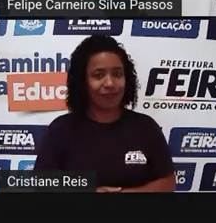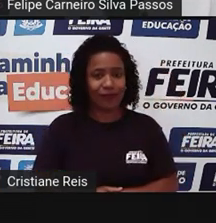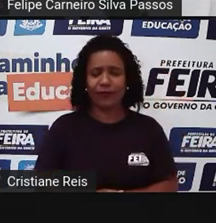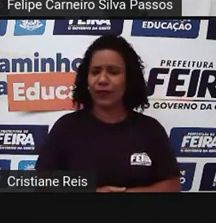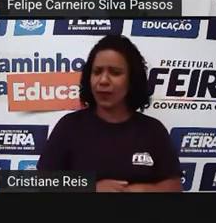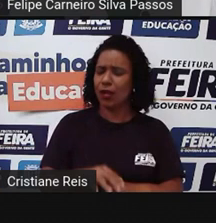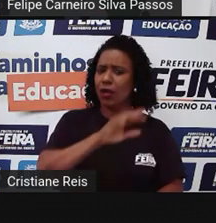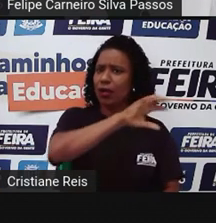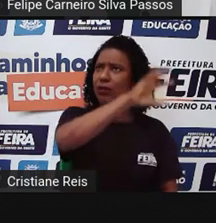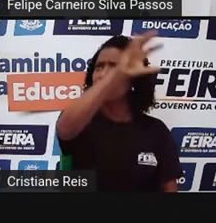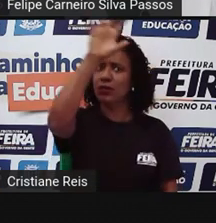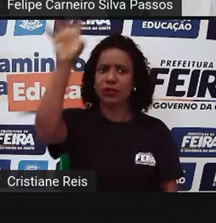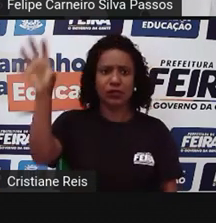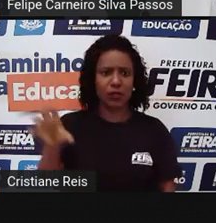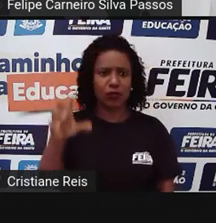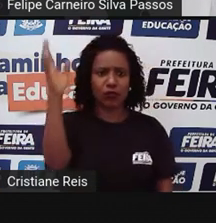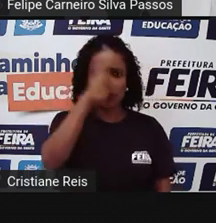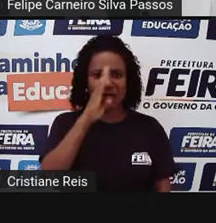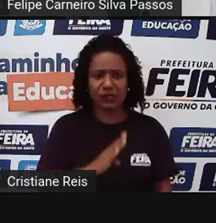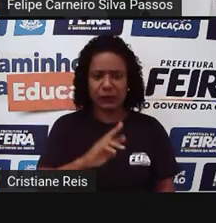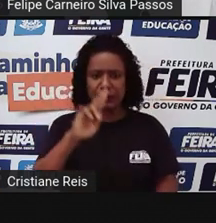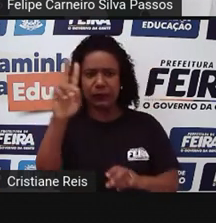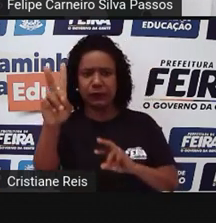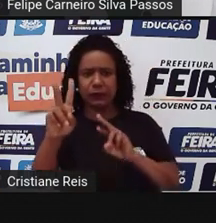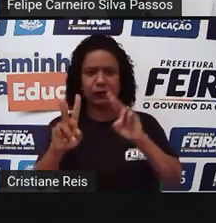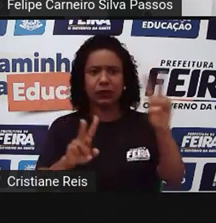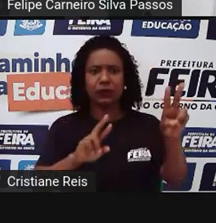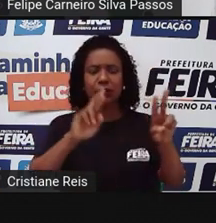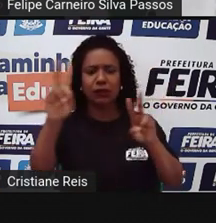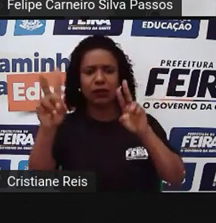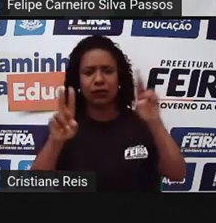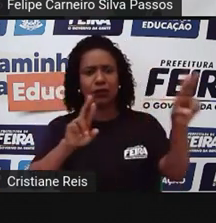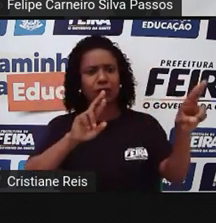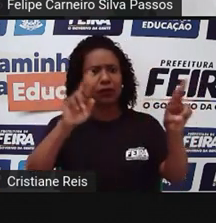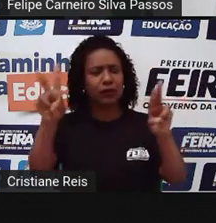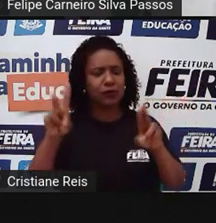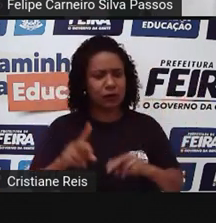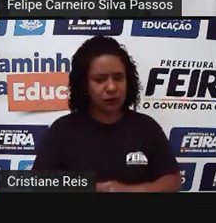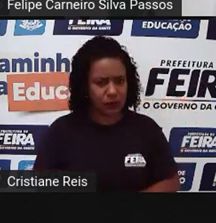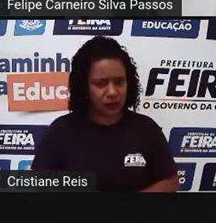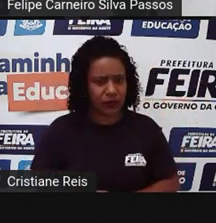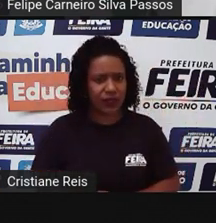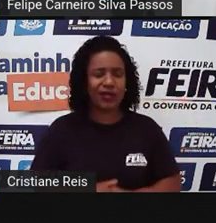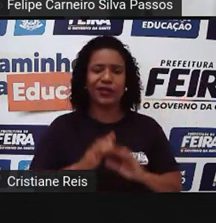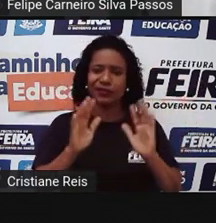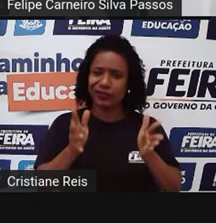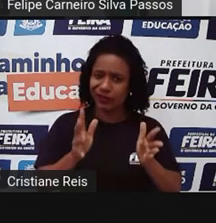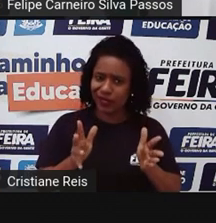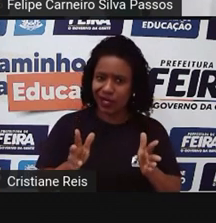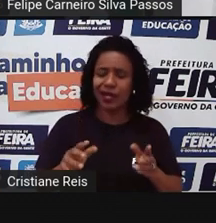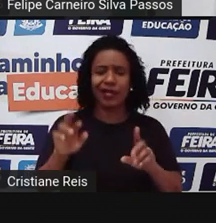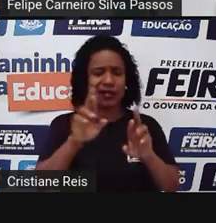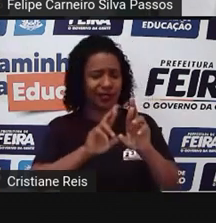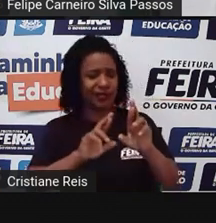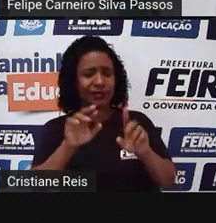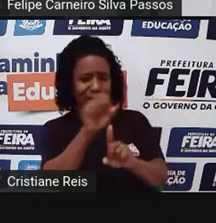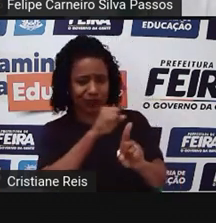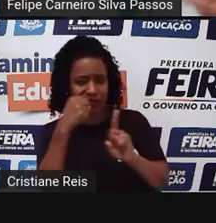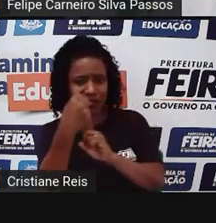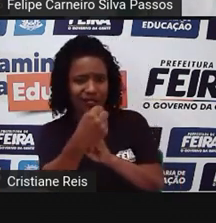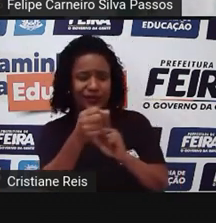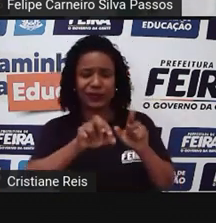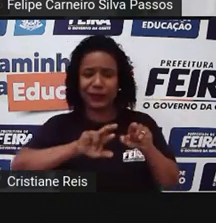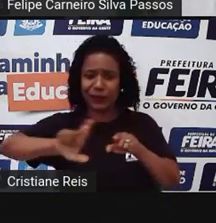desigualdades regionais do Brasil. E aí, a gente já ouve falar de desigualdade social, né?